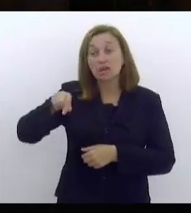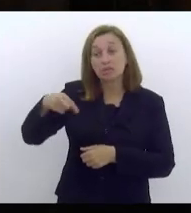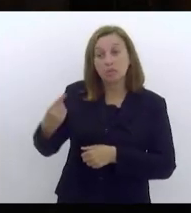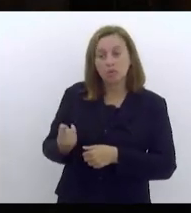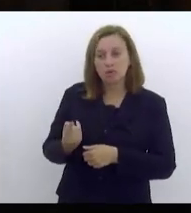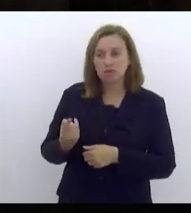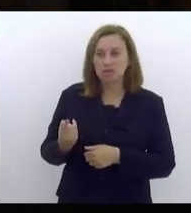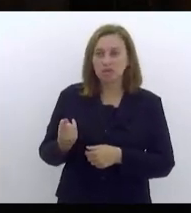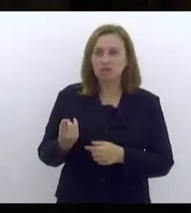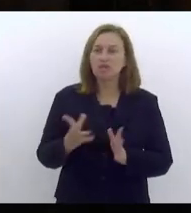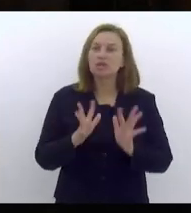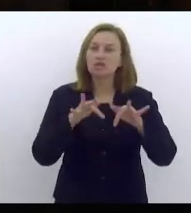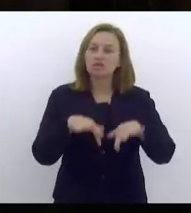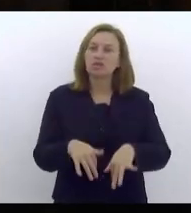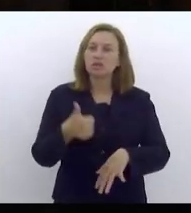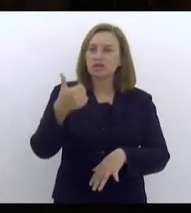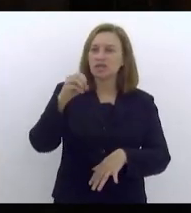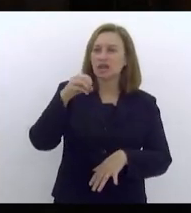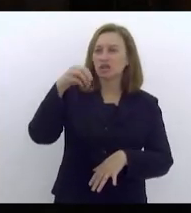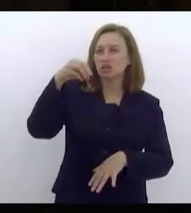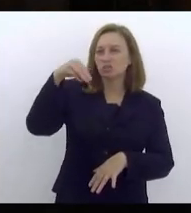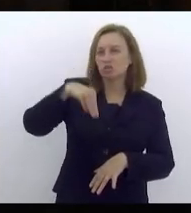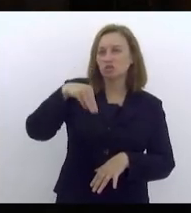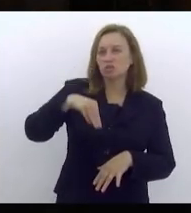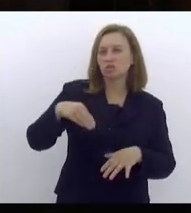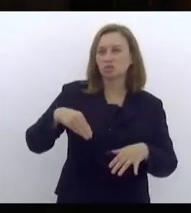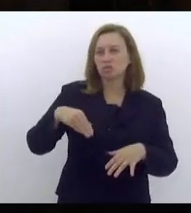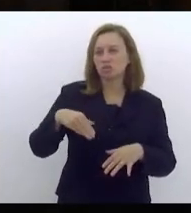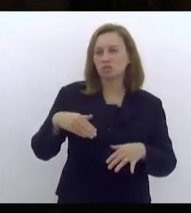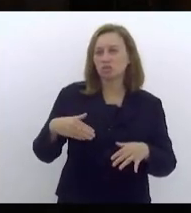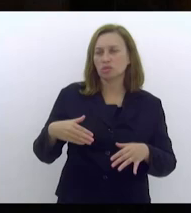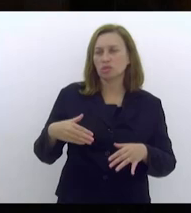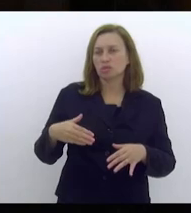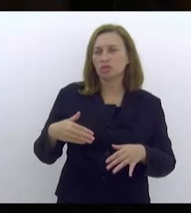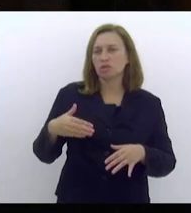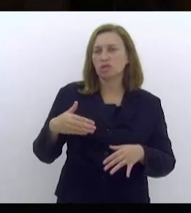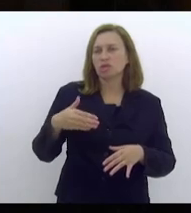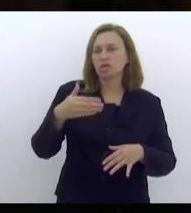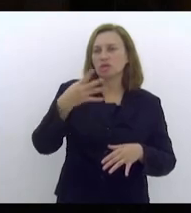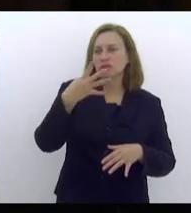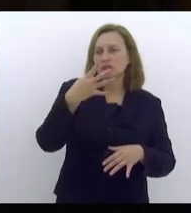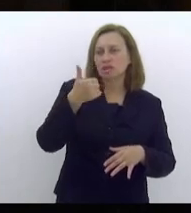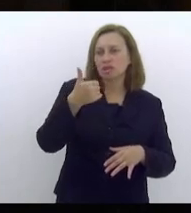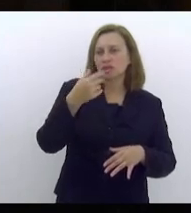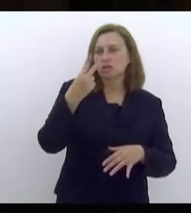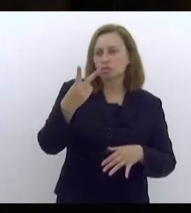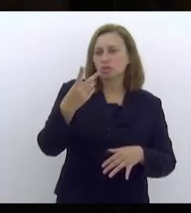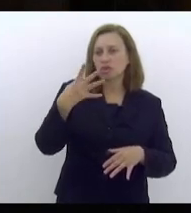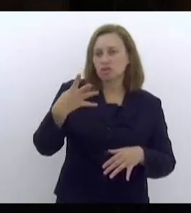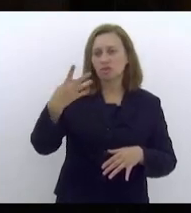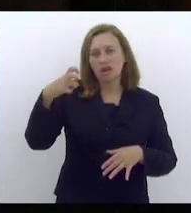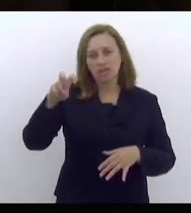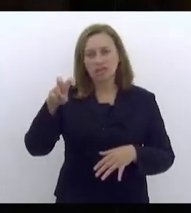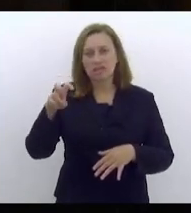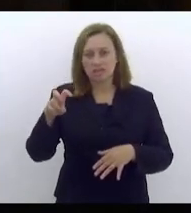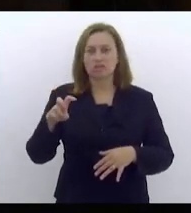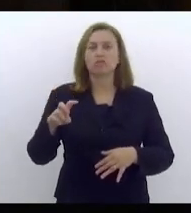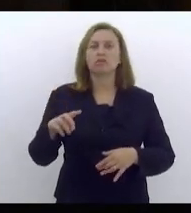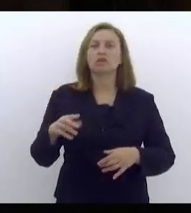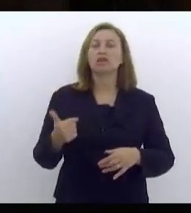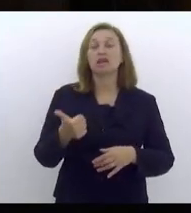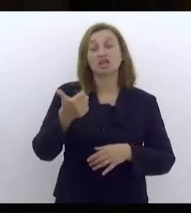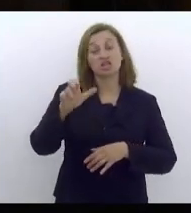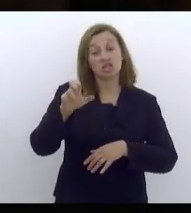terminou 10 minutos para as 15 horas, para que aqui estivéssemos às 15 horas